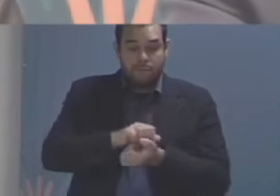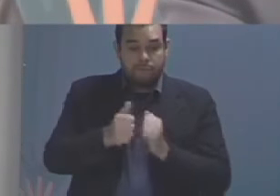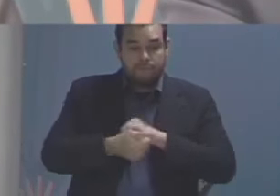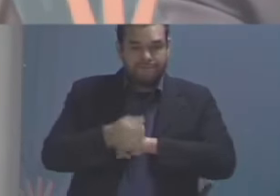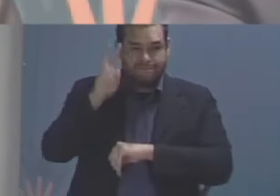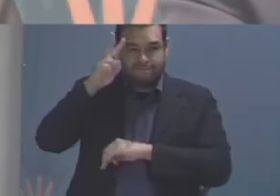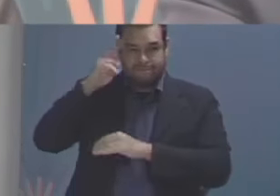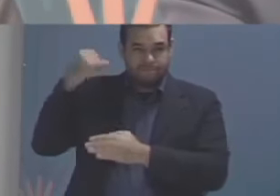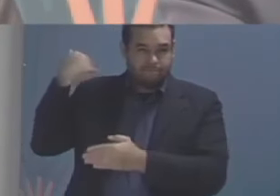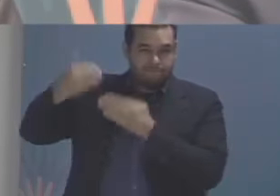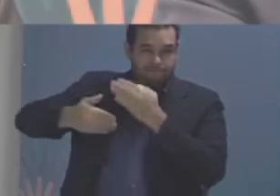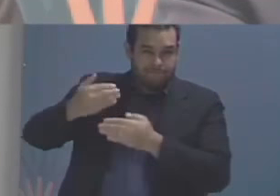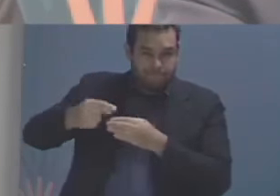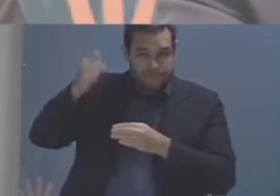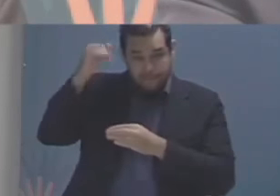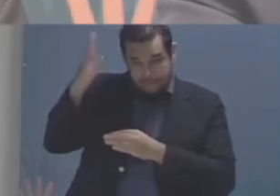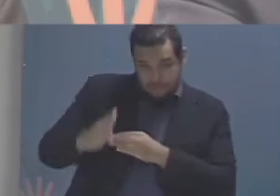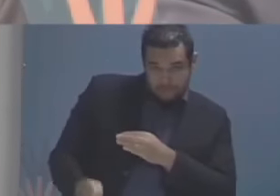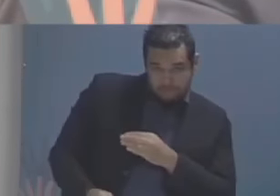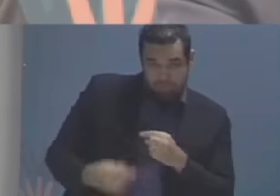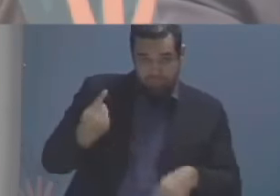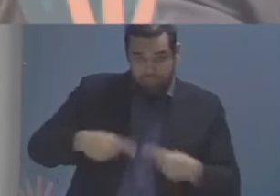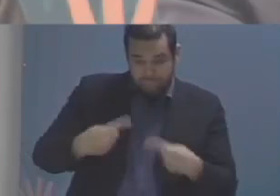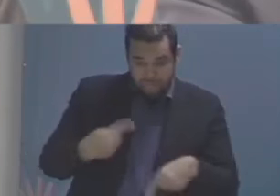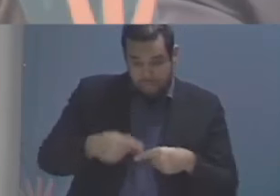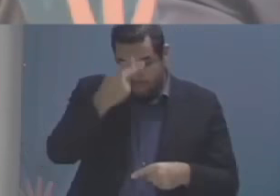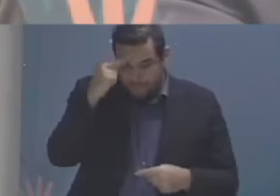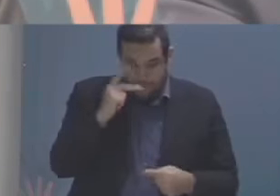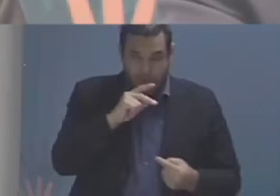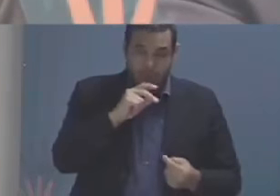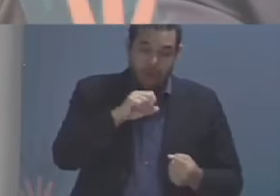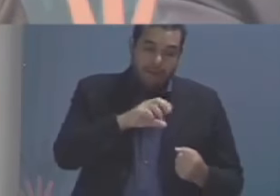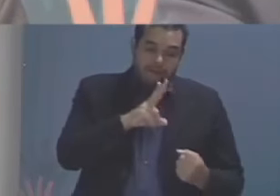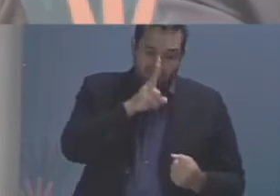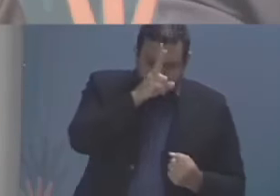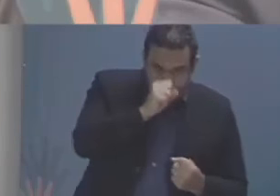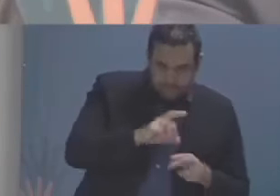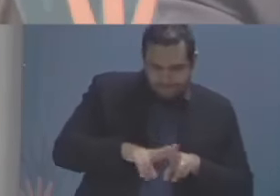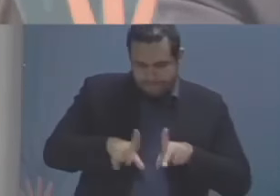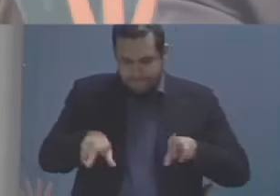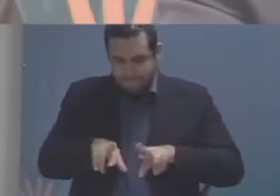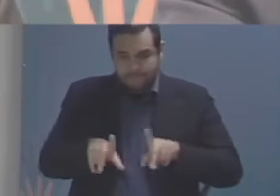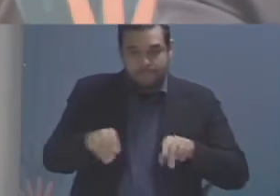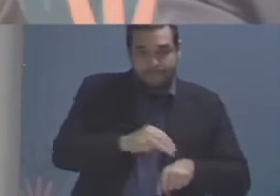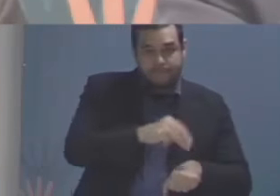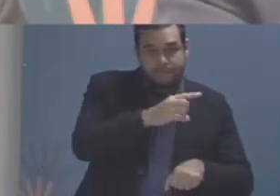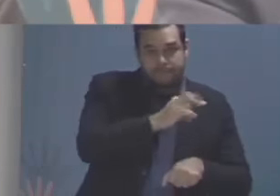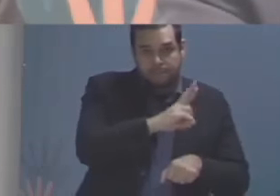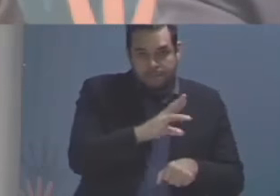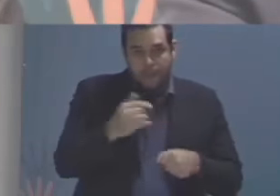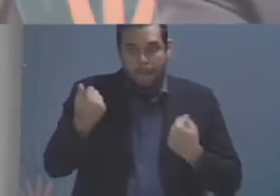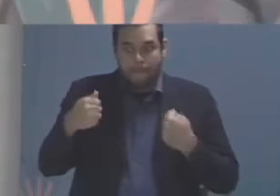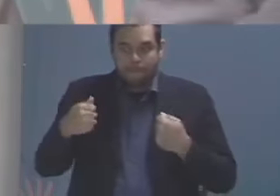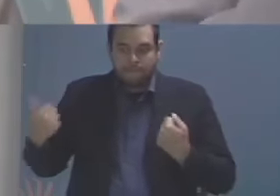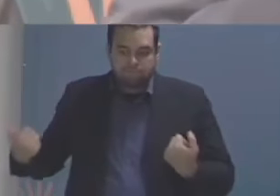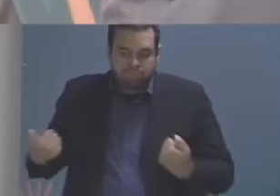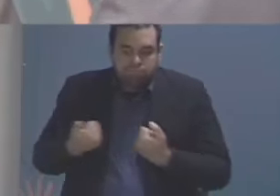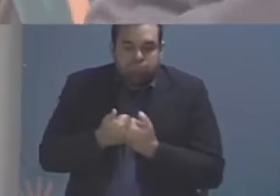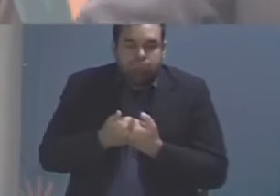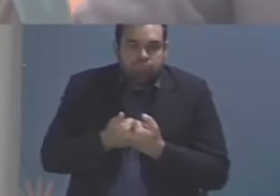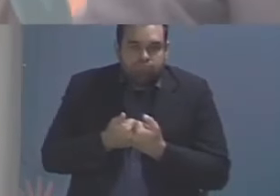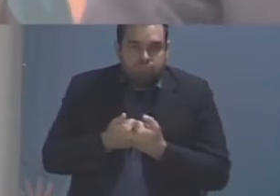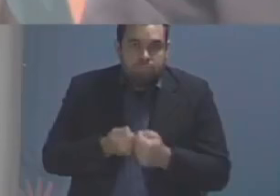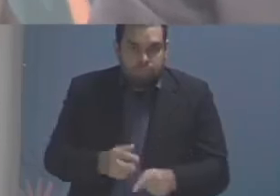ela sempre teve esse conflito com as pessoas que estão na academia, que vêm de uma outra formação, fazem mestrado, doutorado. Mas nós precisamos nos aproximar de